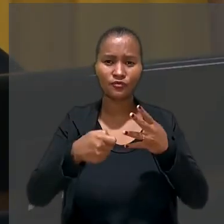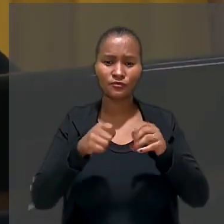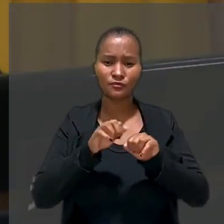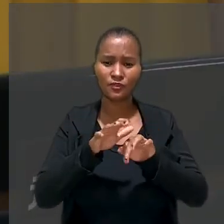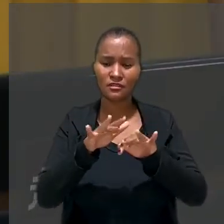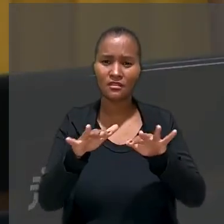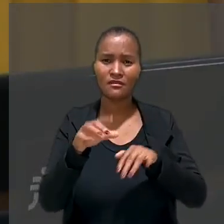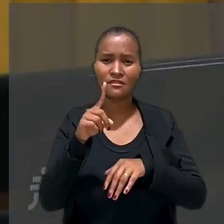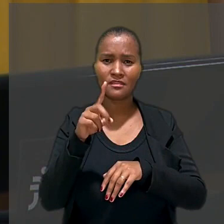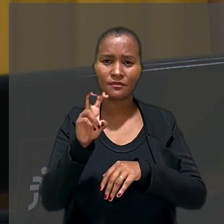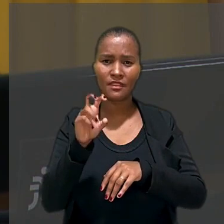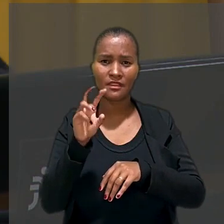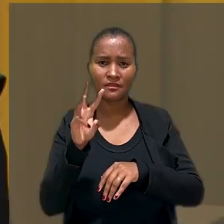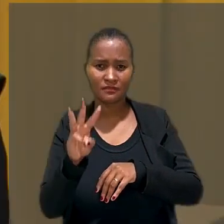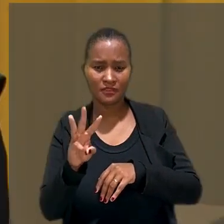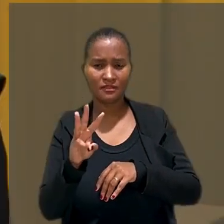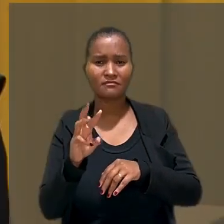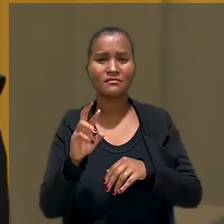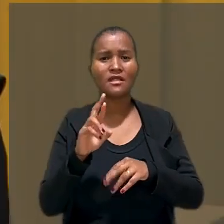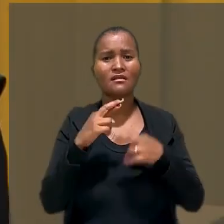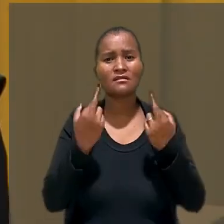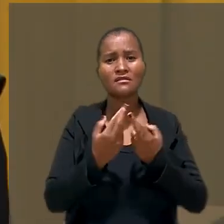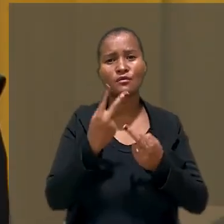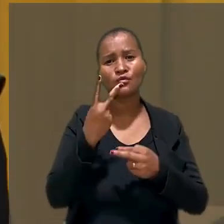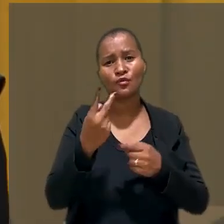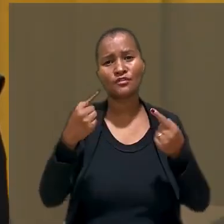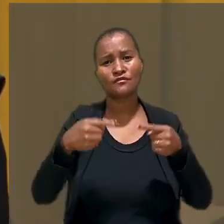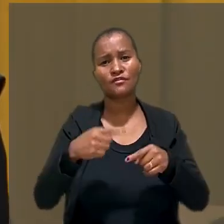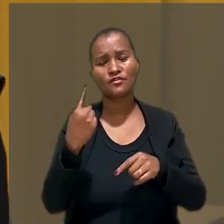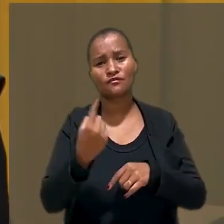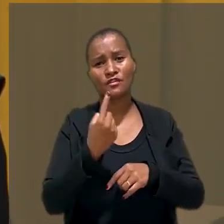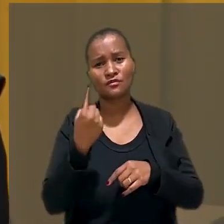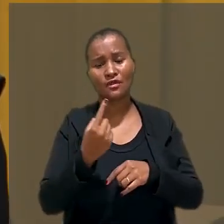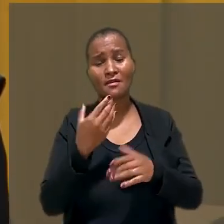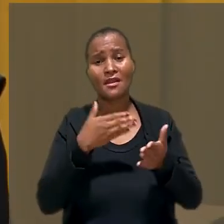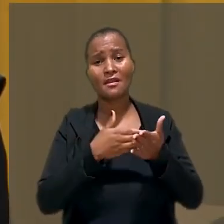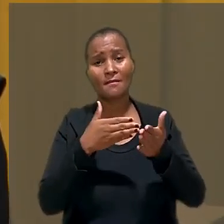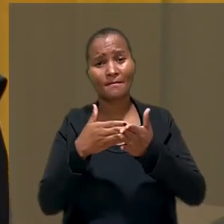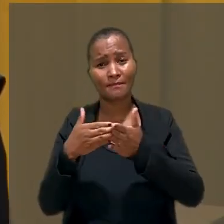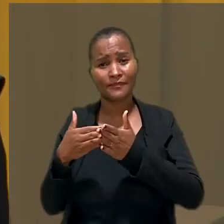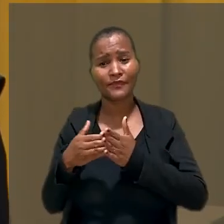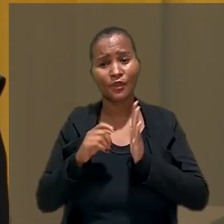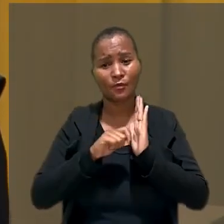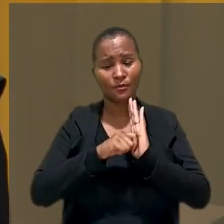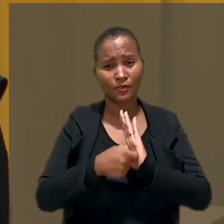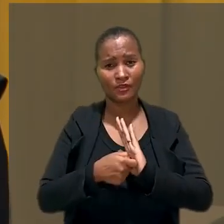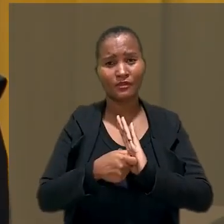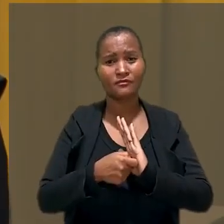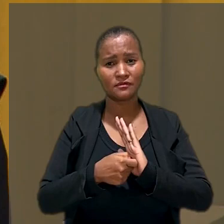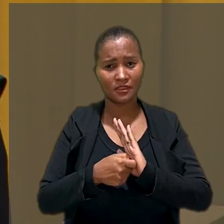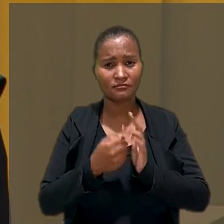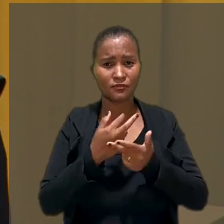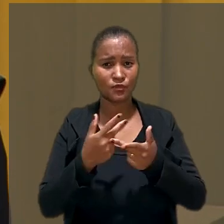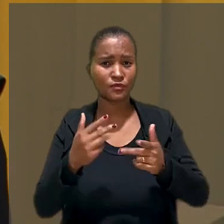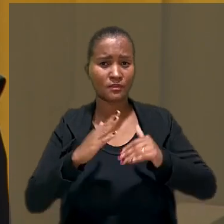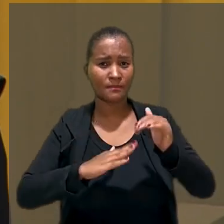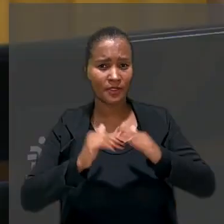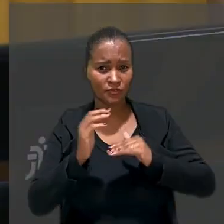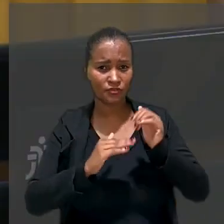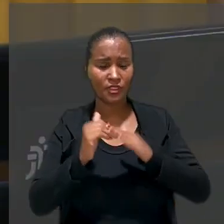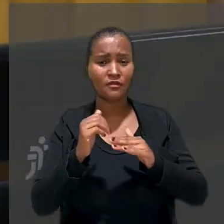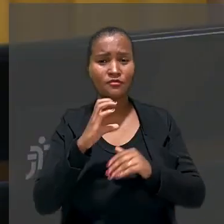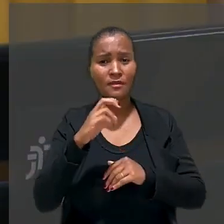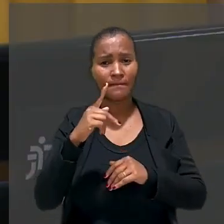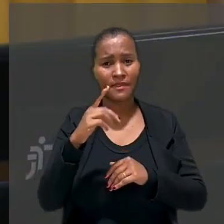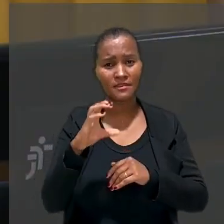Jurisprudencial 153 da seção 2 de dissídios individuais para limitar a impenhorabilidade dos atos praticados